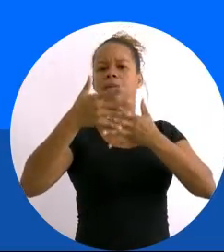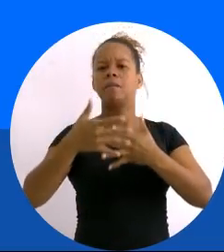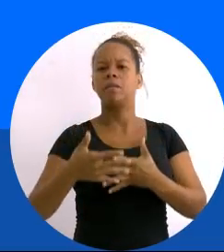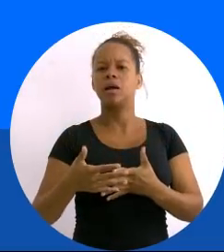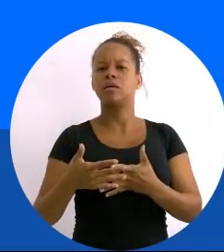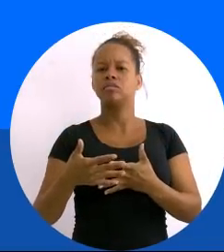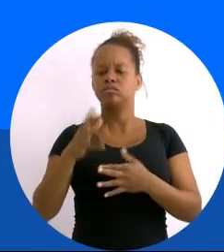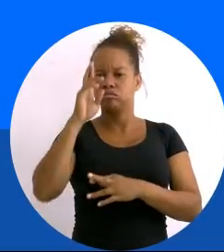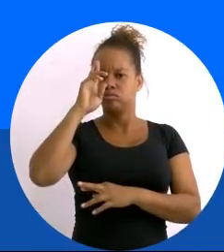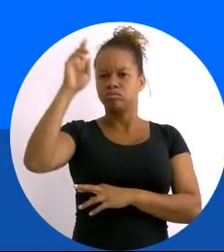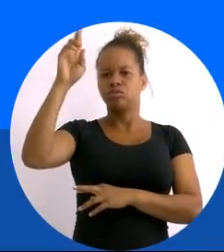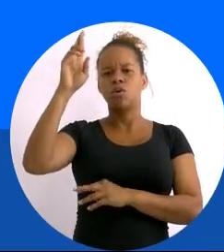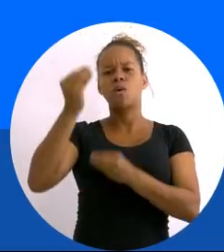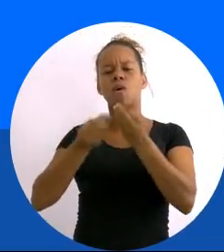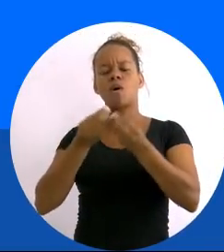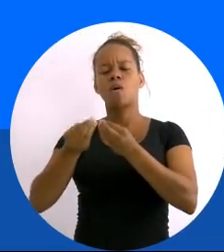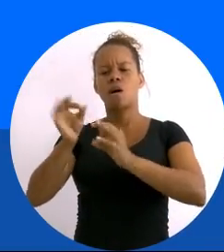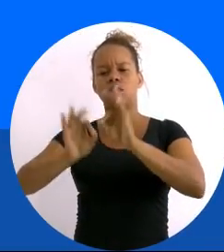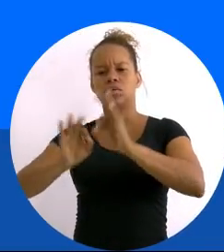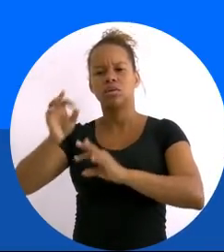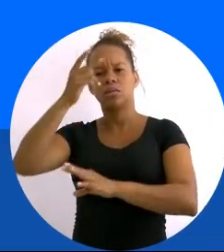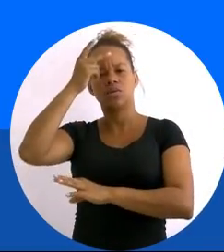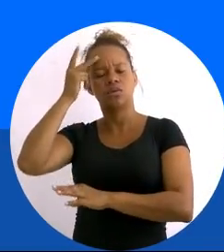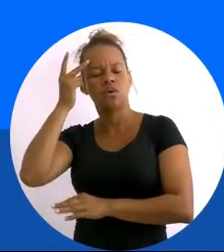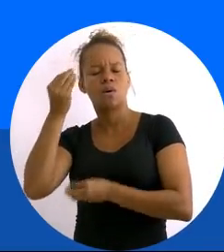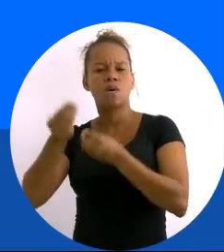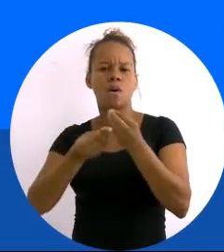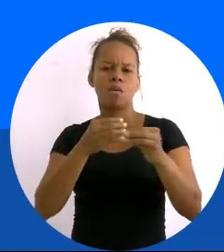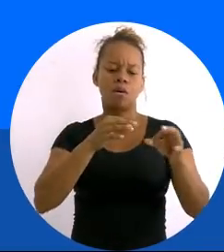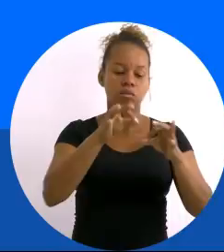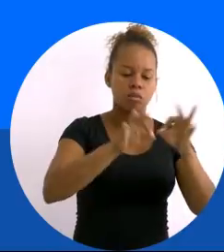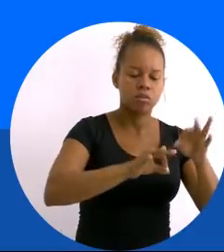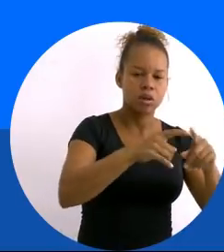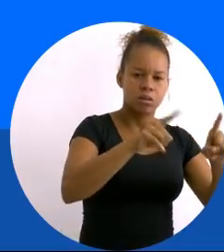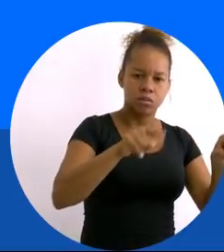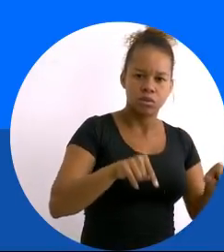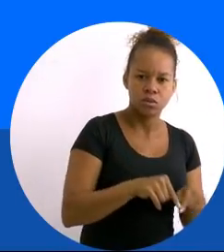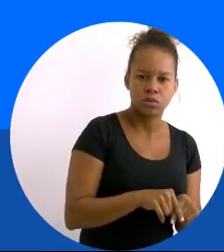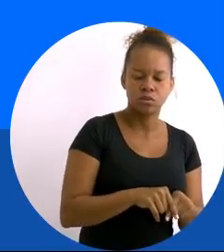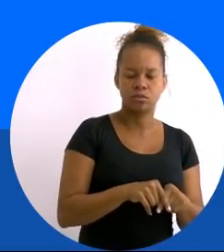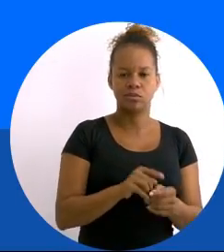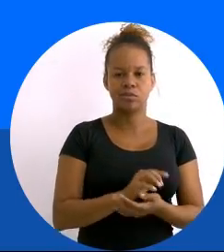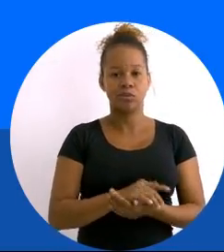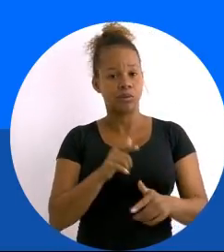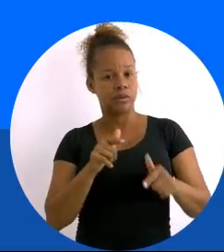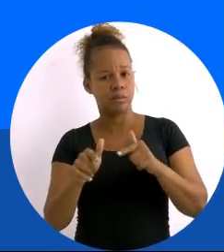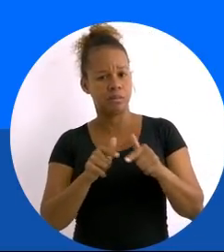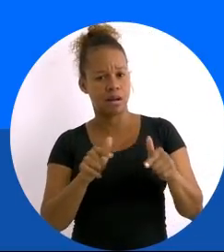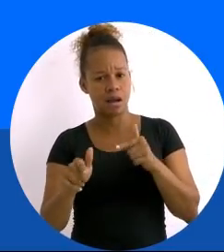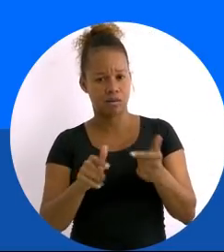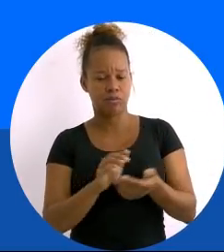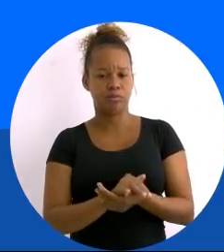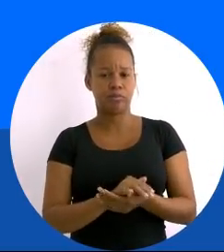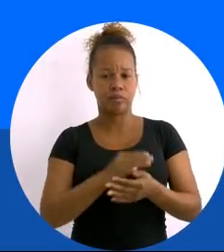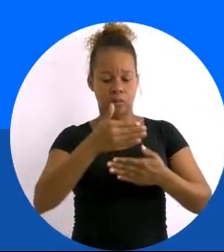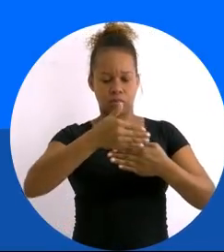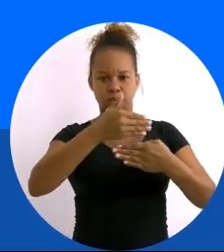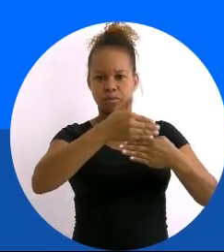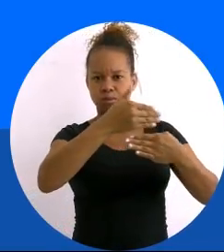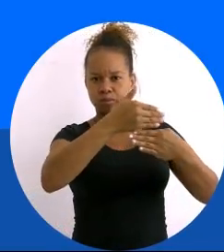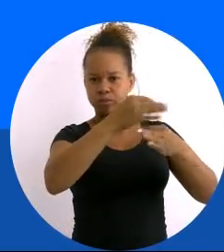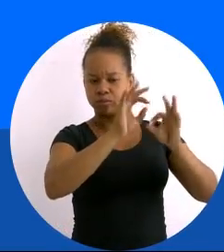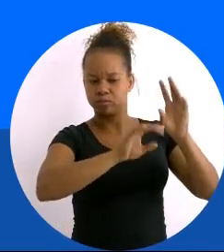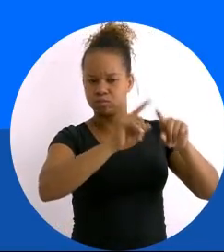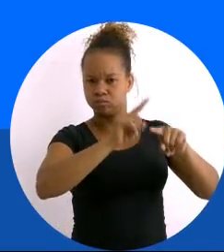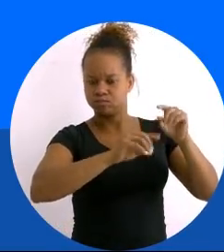hierarquia, na maneira como organiza as pessoas, na maneira como organiza os espaços e o trabalho. Ao notarmos esses